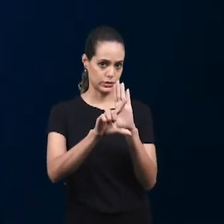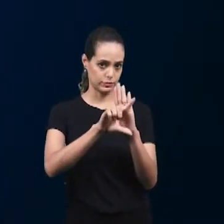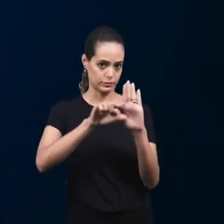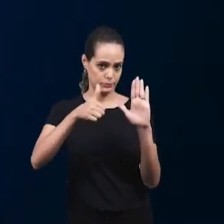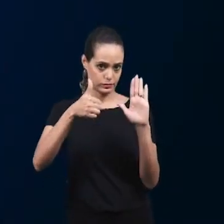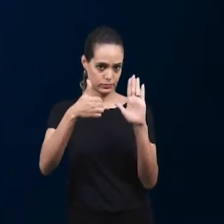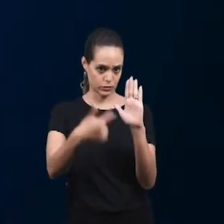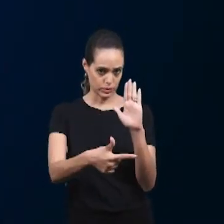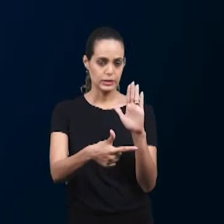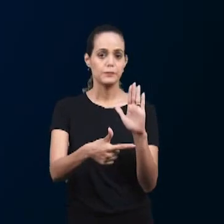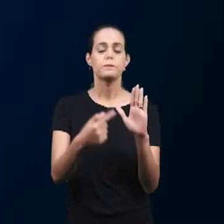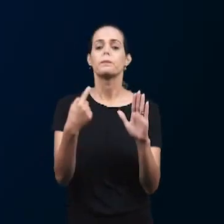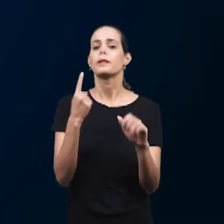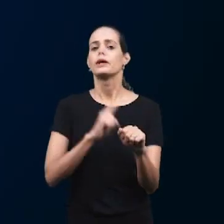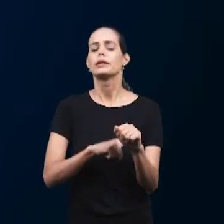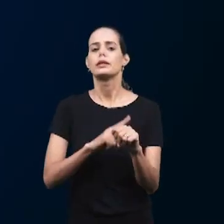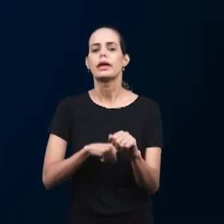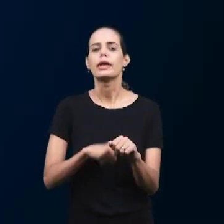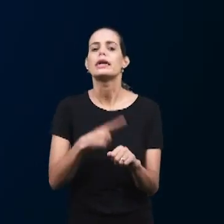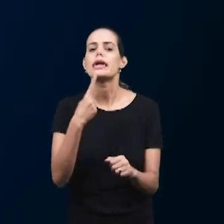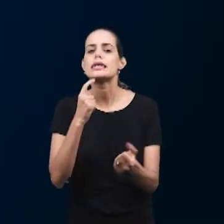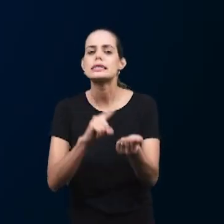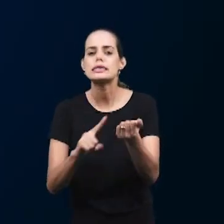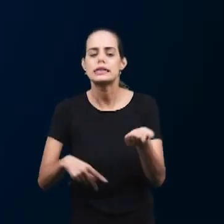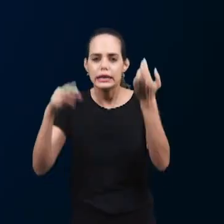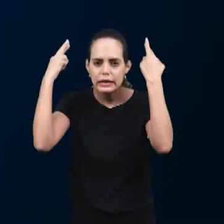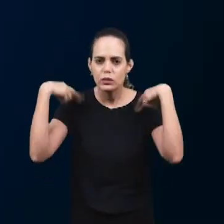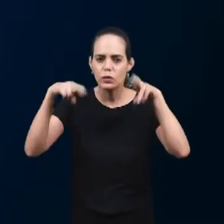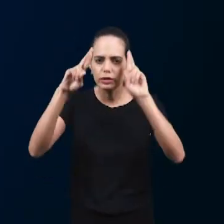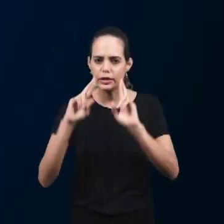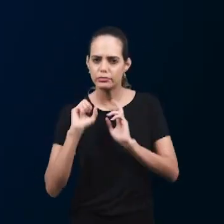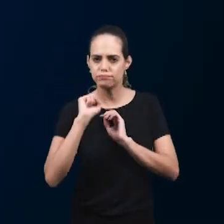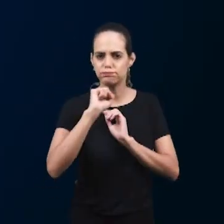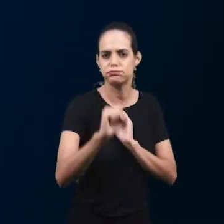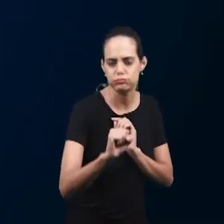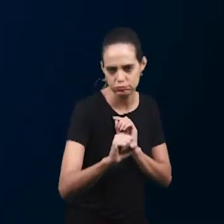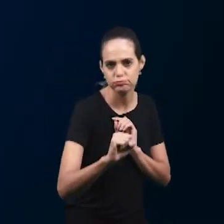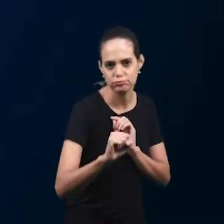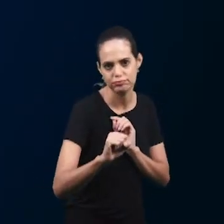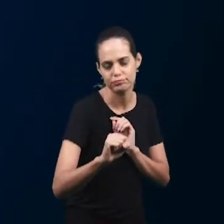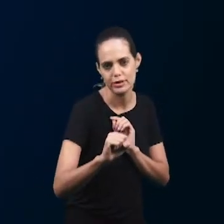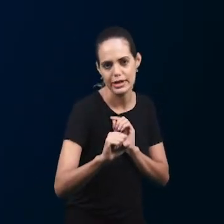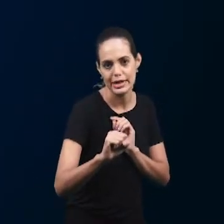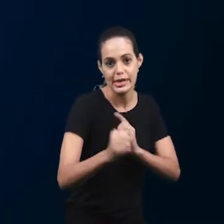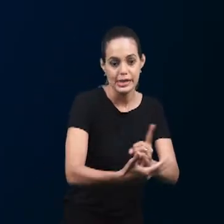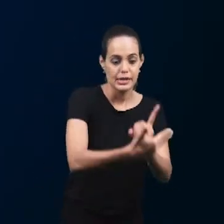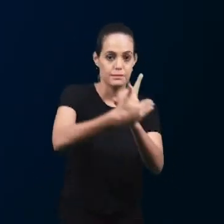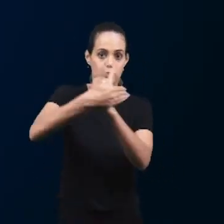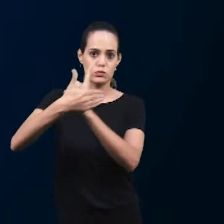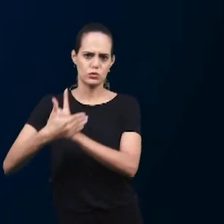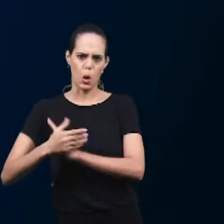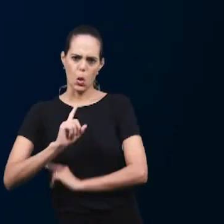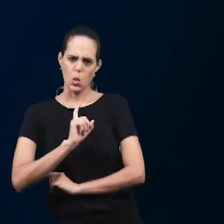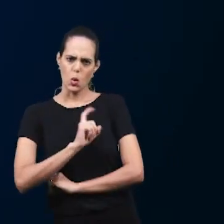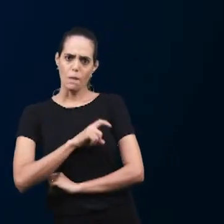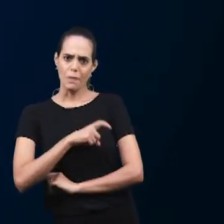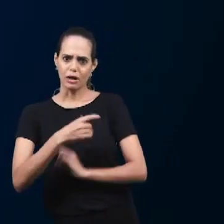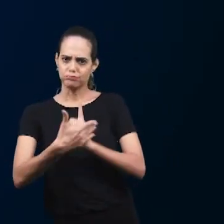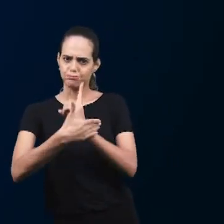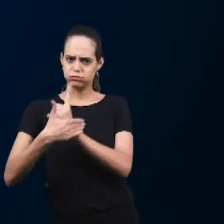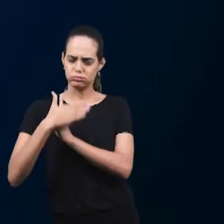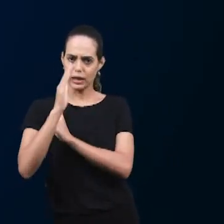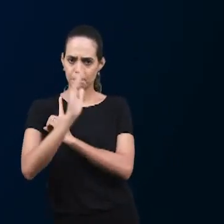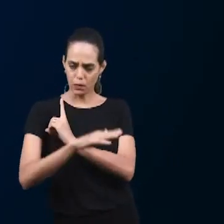de Êxodo são o derramamento do sangue do Cordeiro, que livrou o povo da morte, em que, da